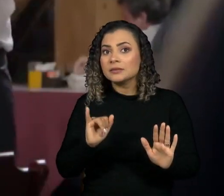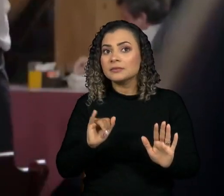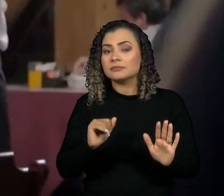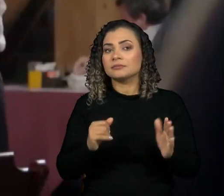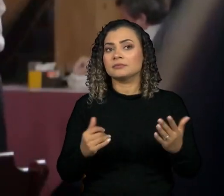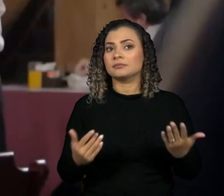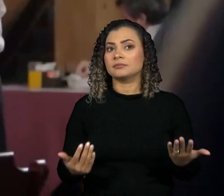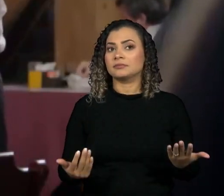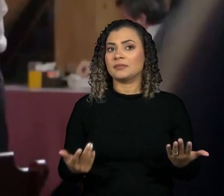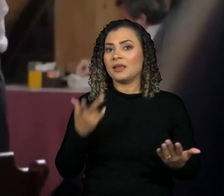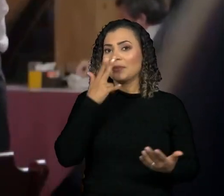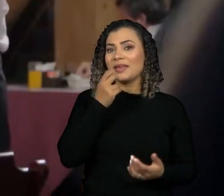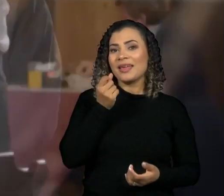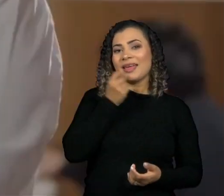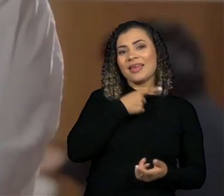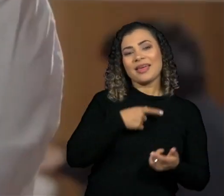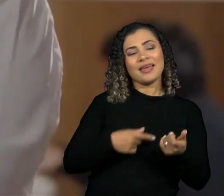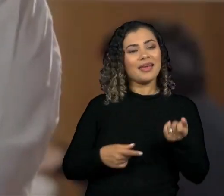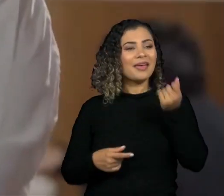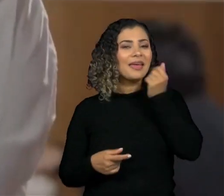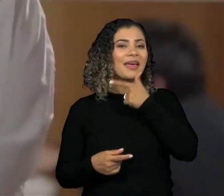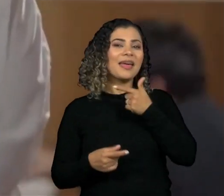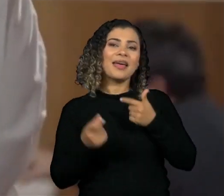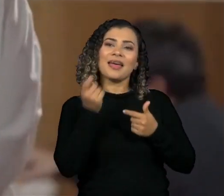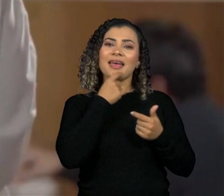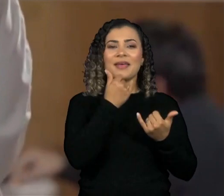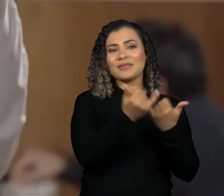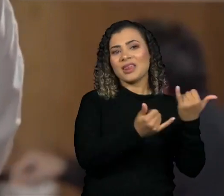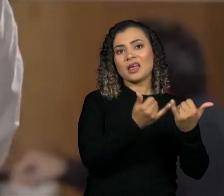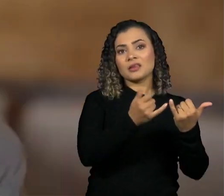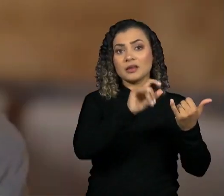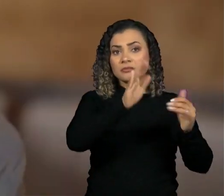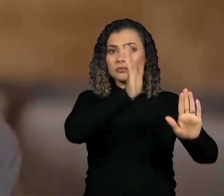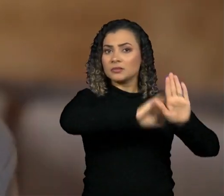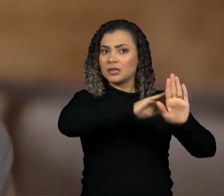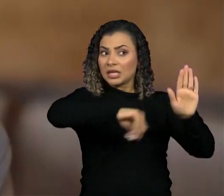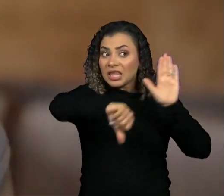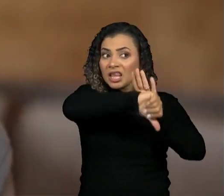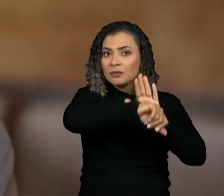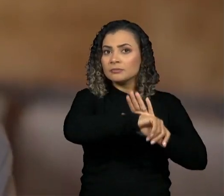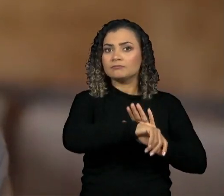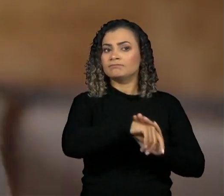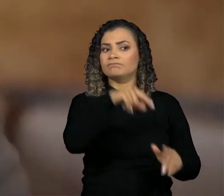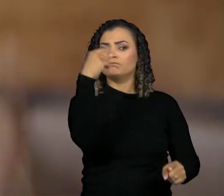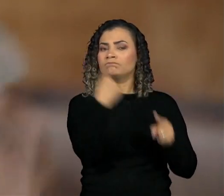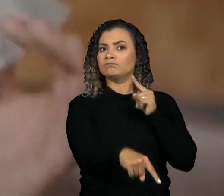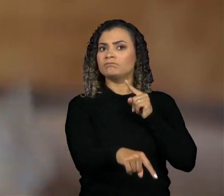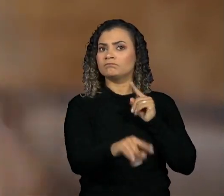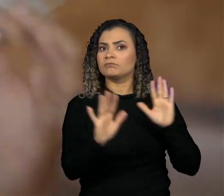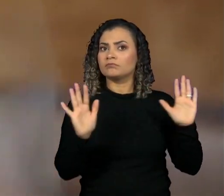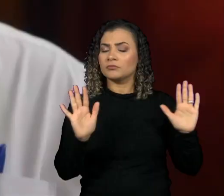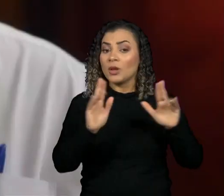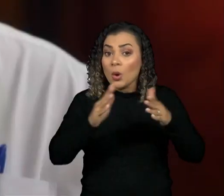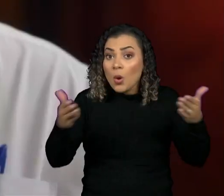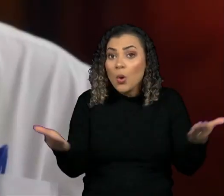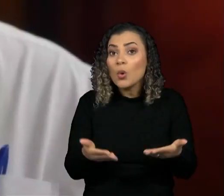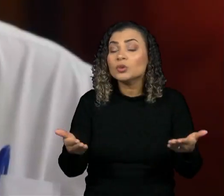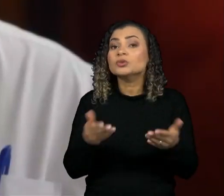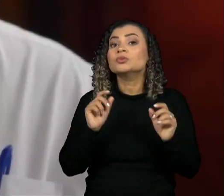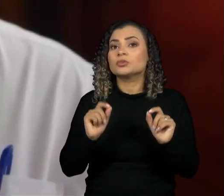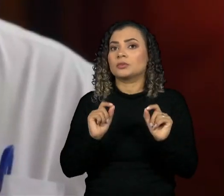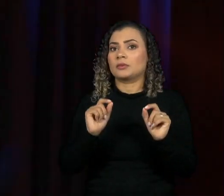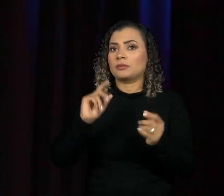de conversinha. Ah, não, mas foi só piada. Você tem que assumir essa parada. É muito mais vantajoso hoje eu fazer